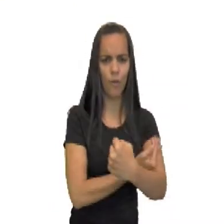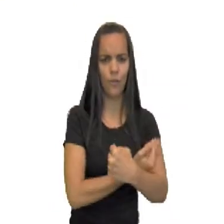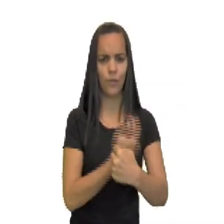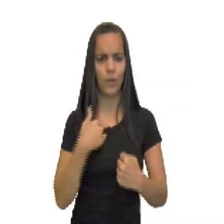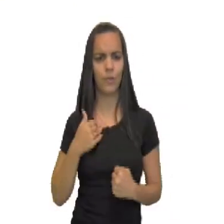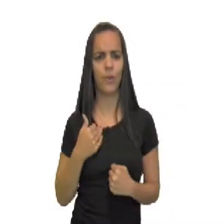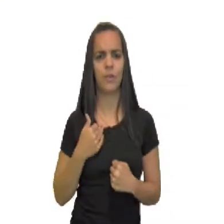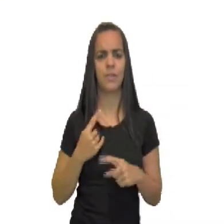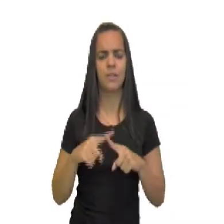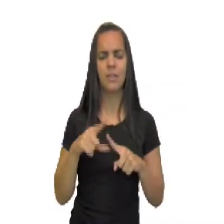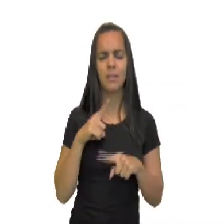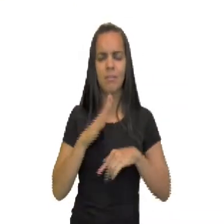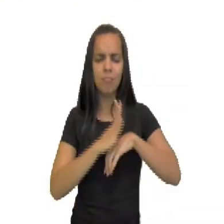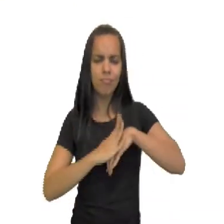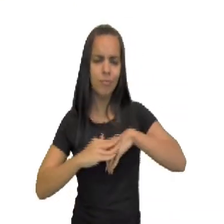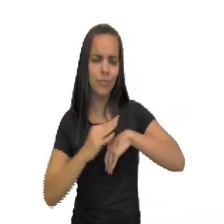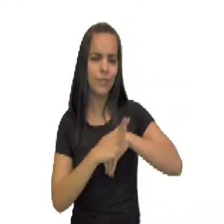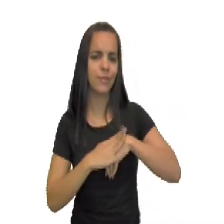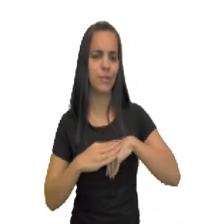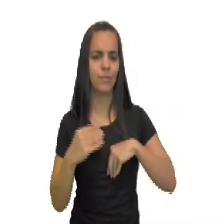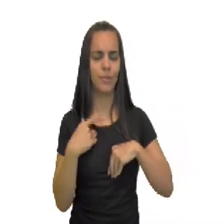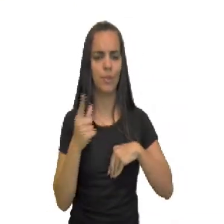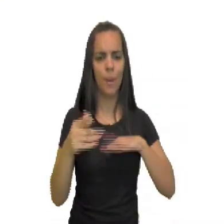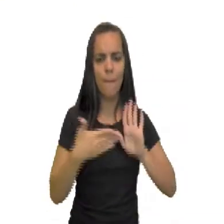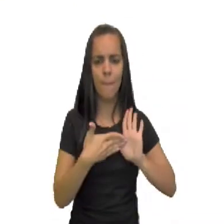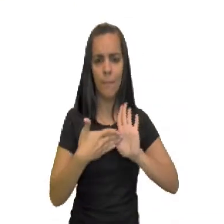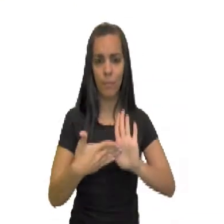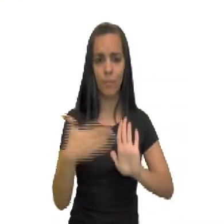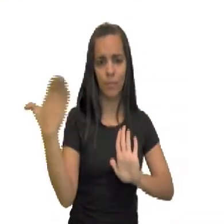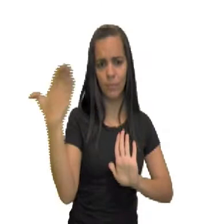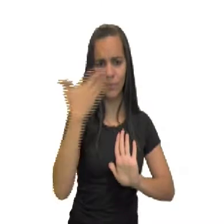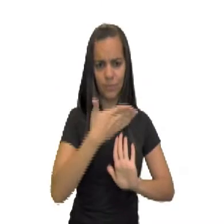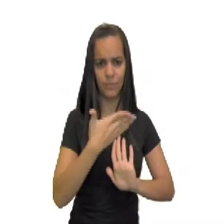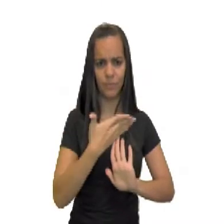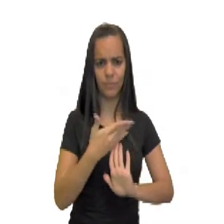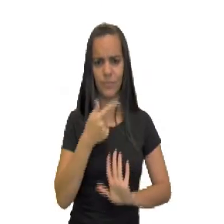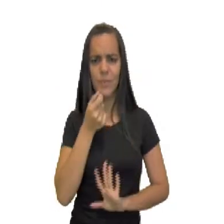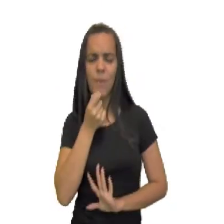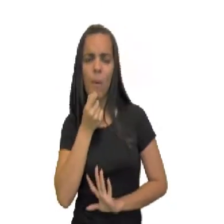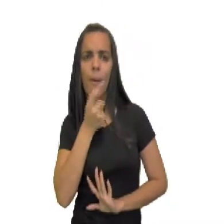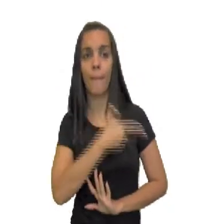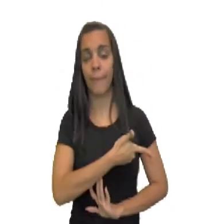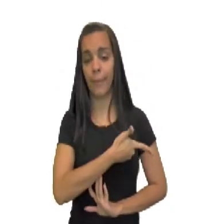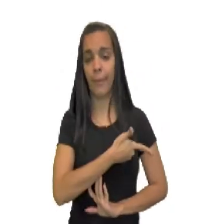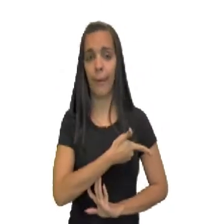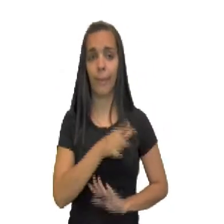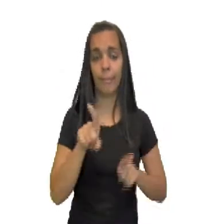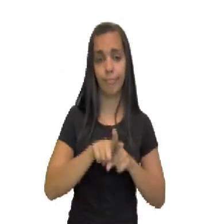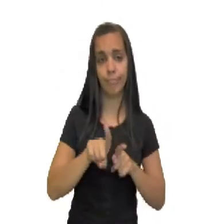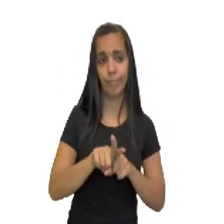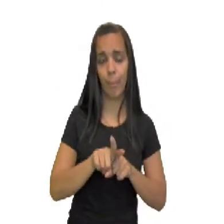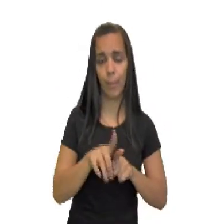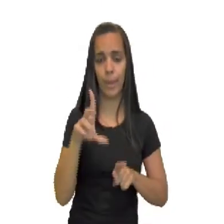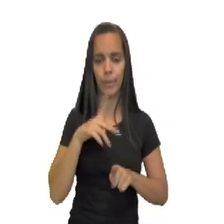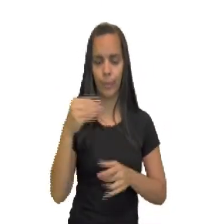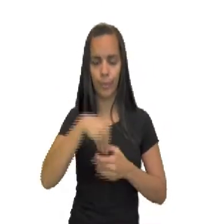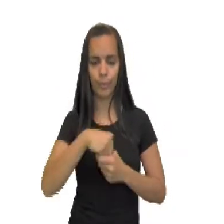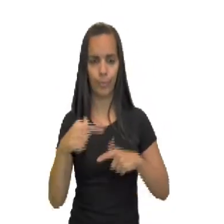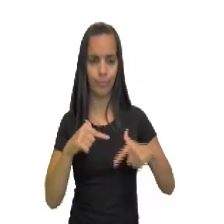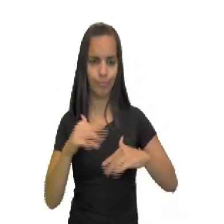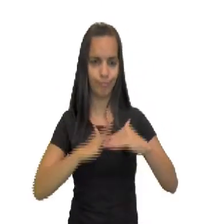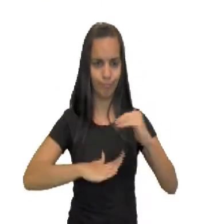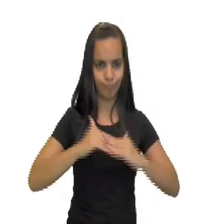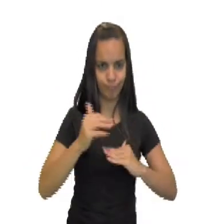com delicadeza e provavelmente alguma piada sobre tarefas domésticas. Mas o